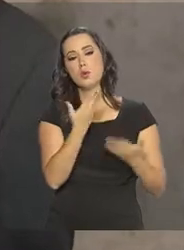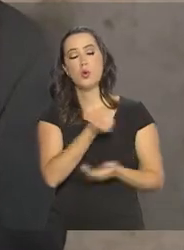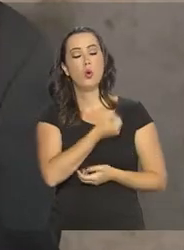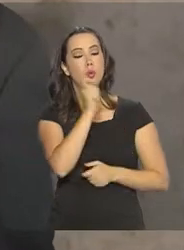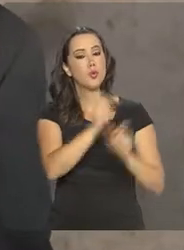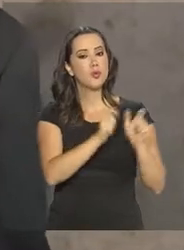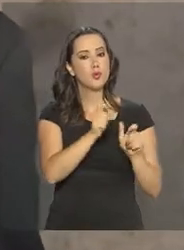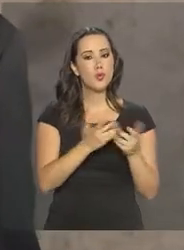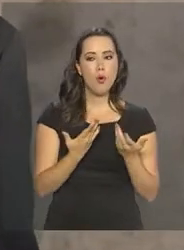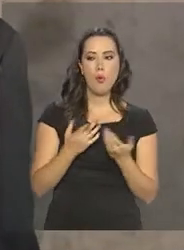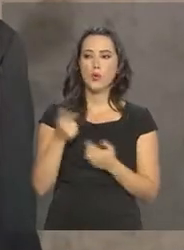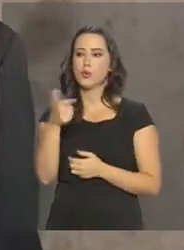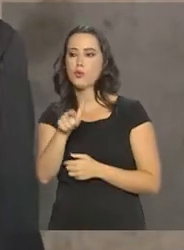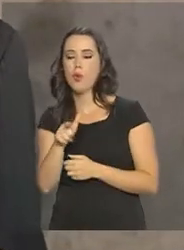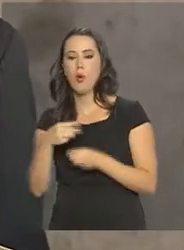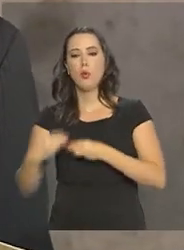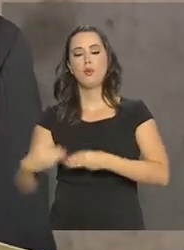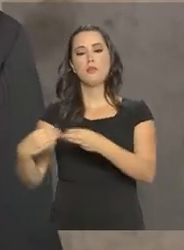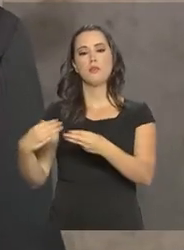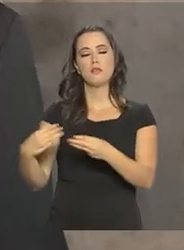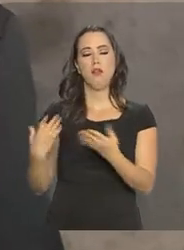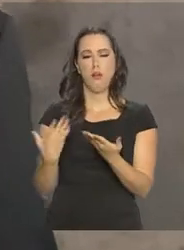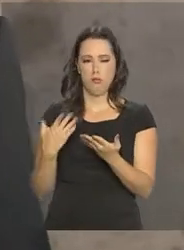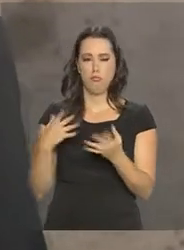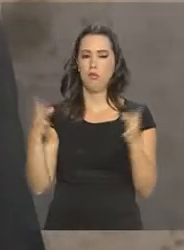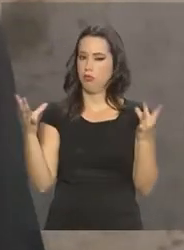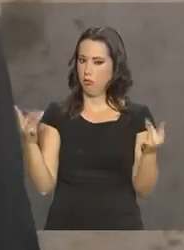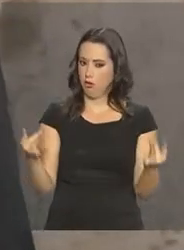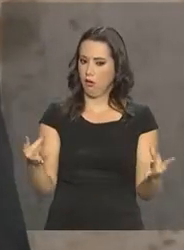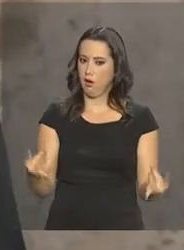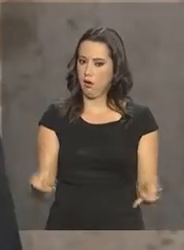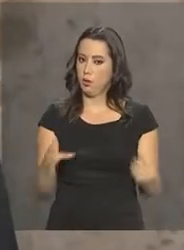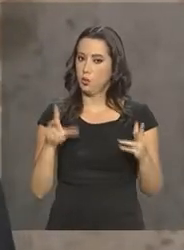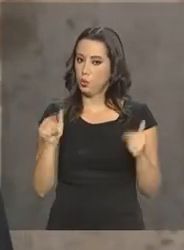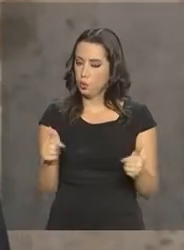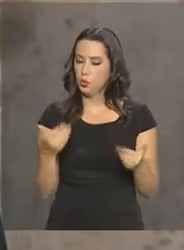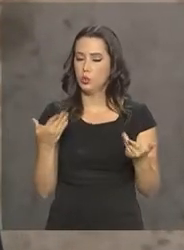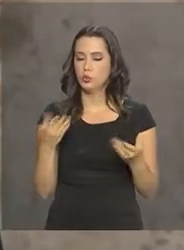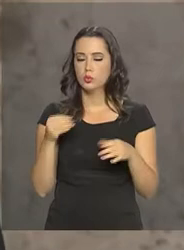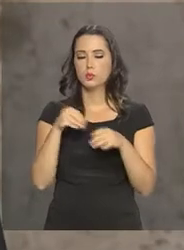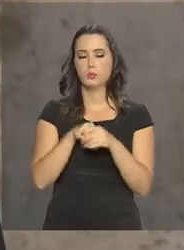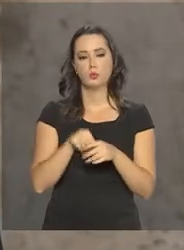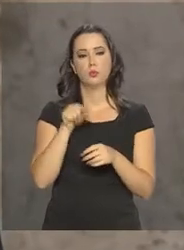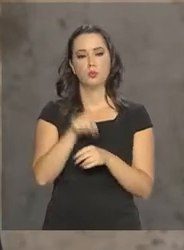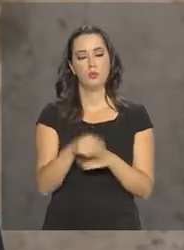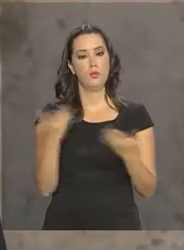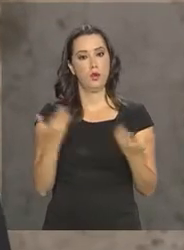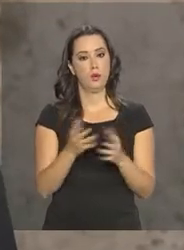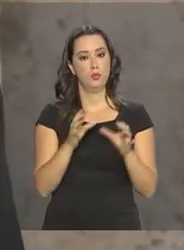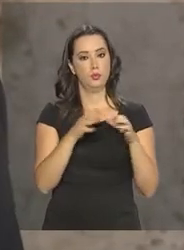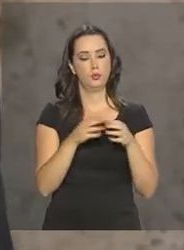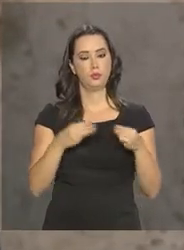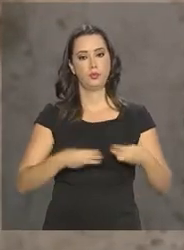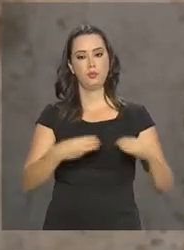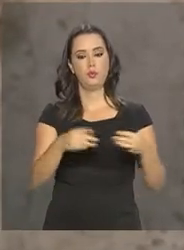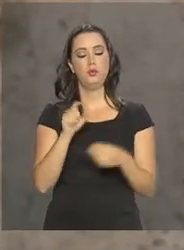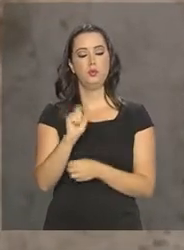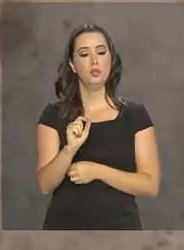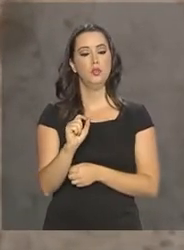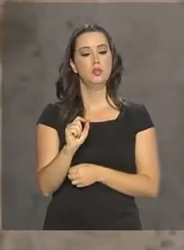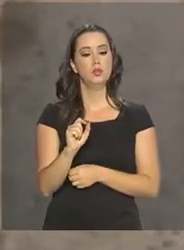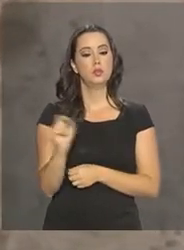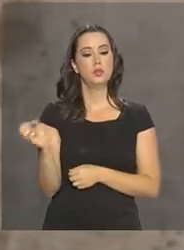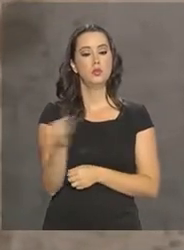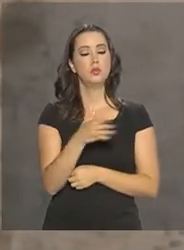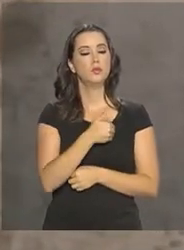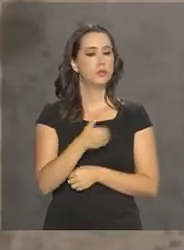casa civil quais os carros que enfim todos os cargos que existem na estrutura dos ministérios para que o